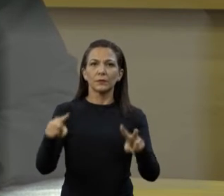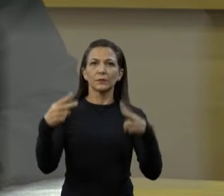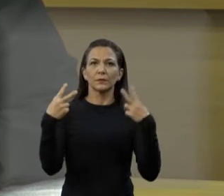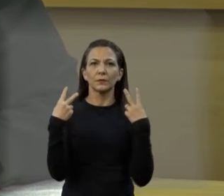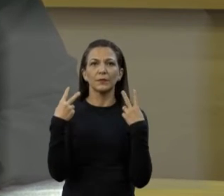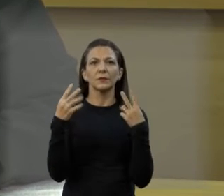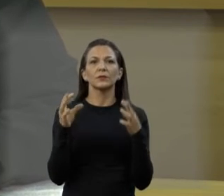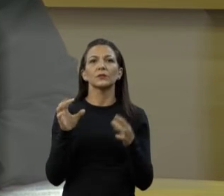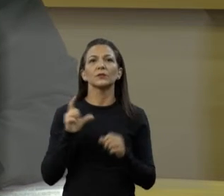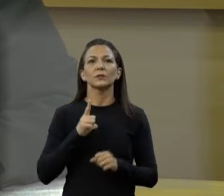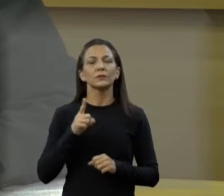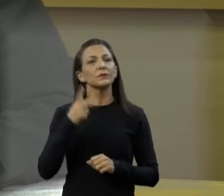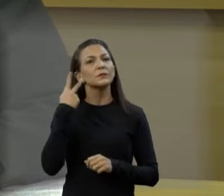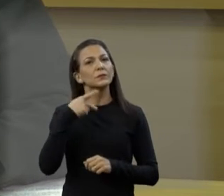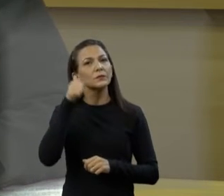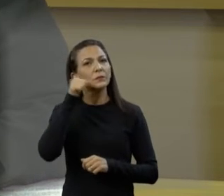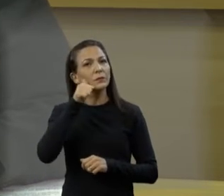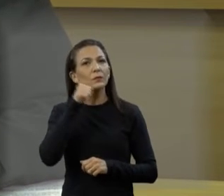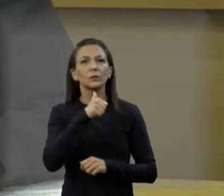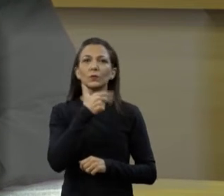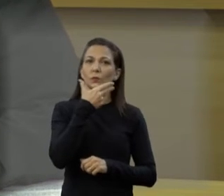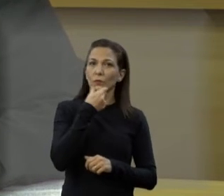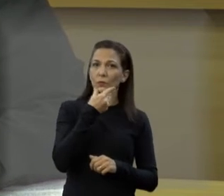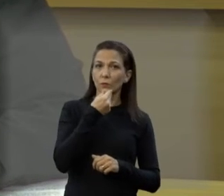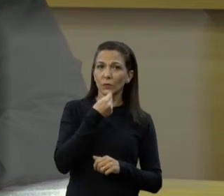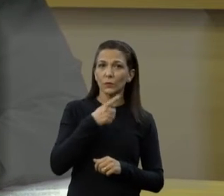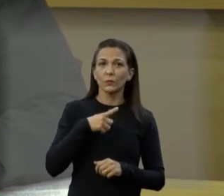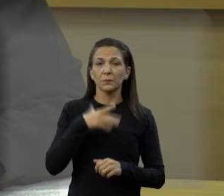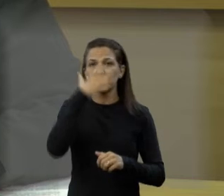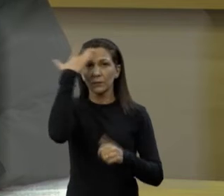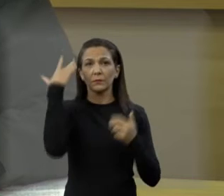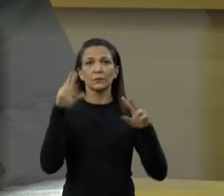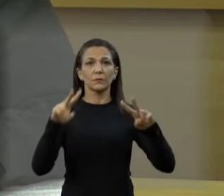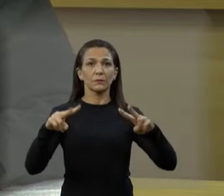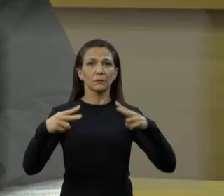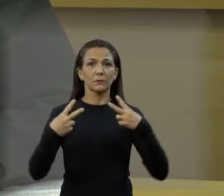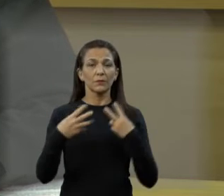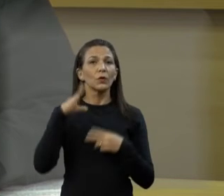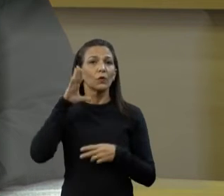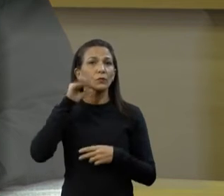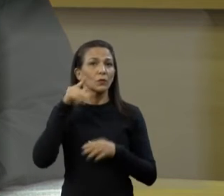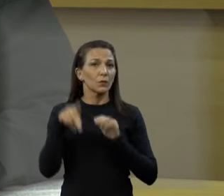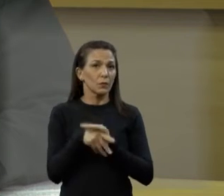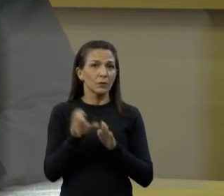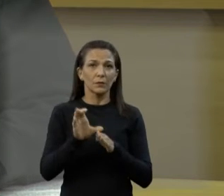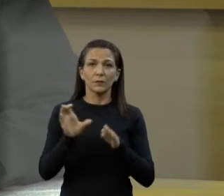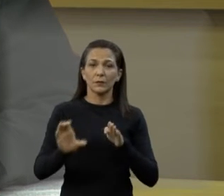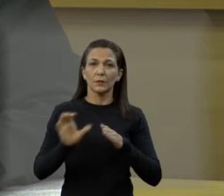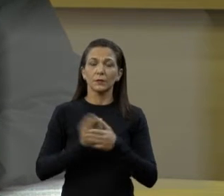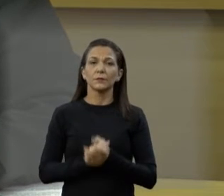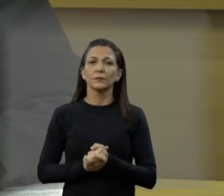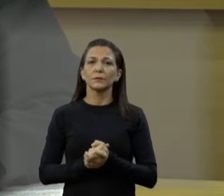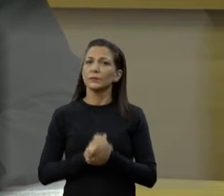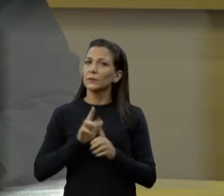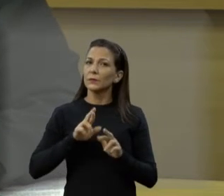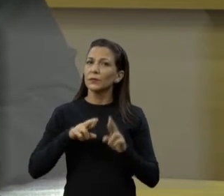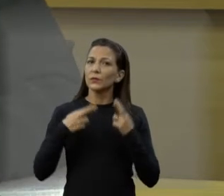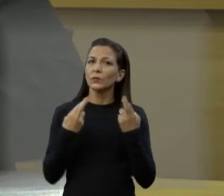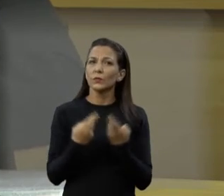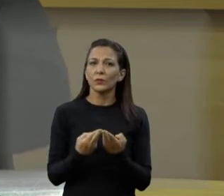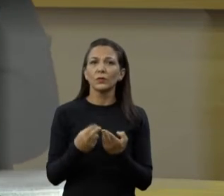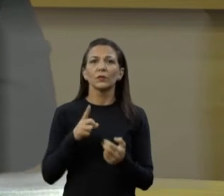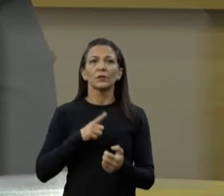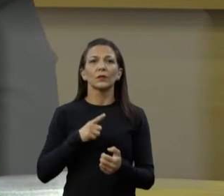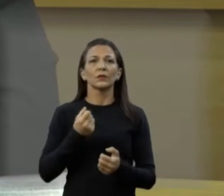comprar em casa vereadores vereadores pessoas que estão no plenário já acompanhando funcionários desta casa essa 60